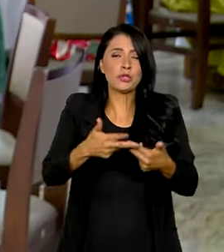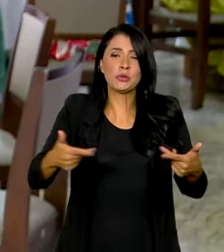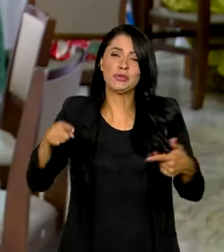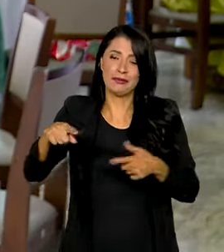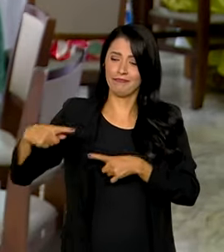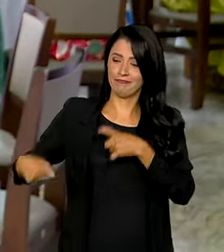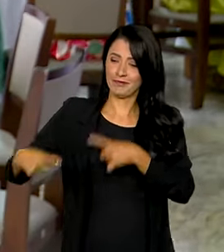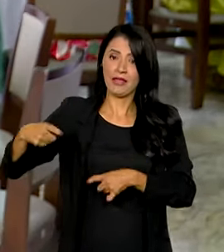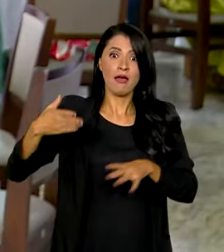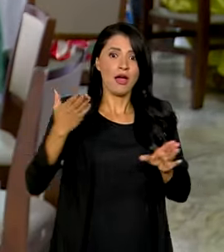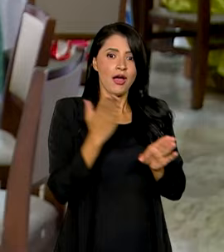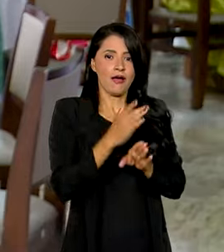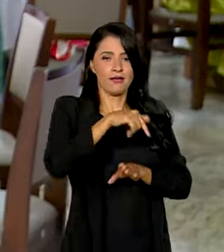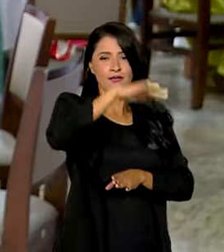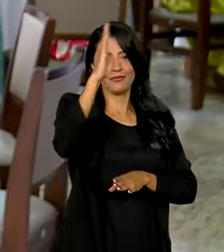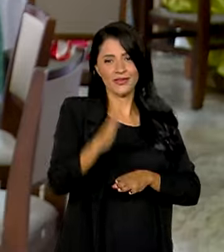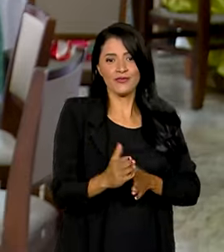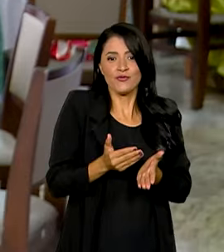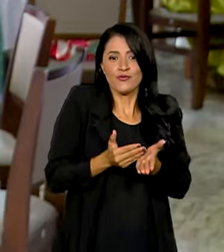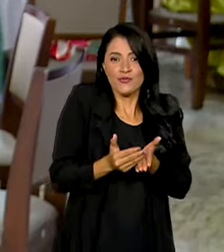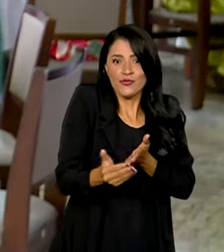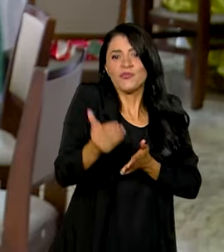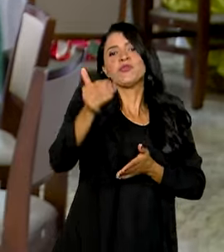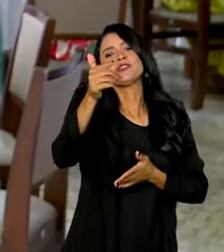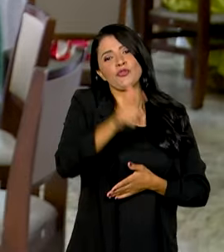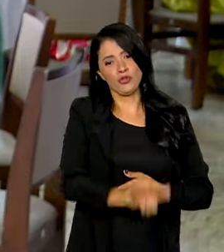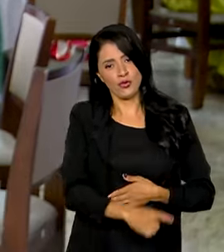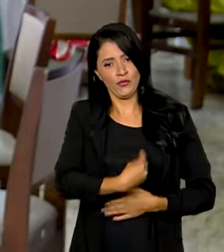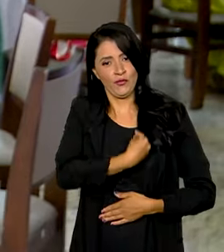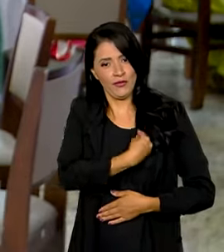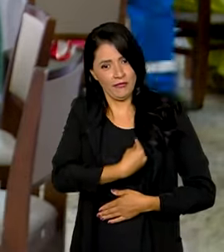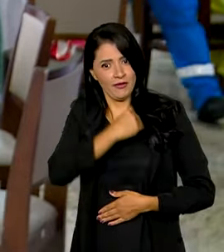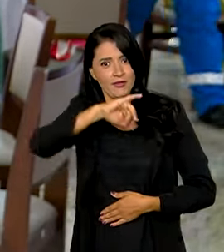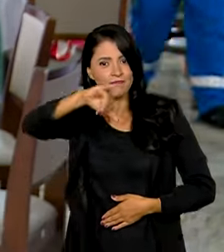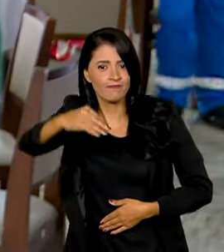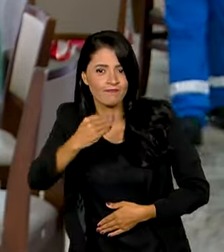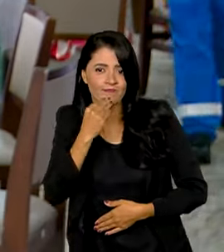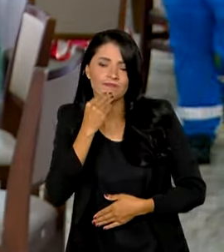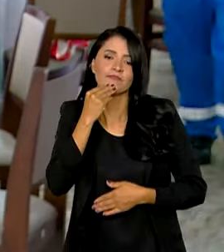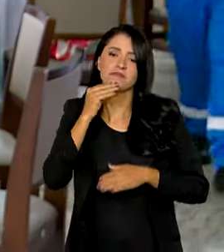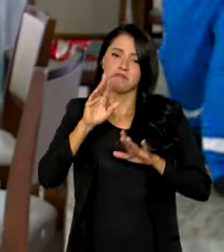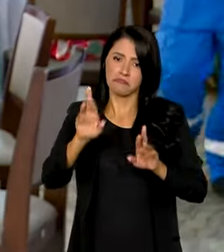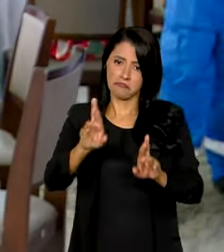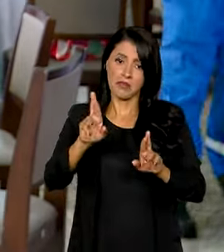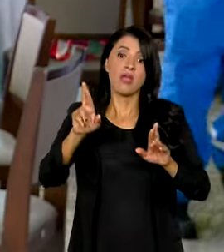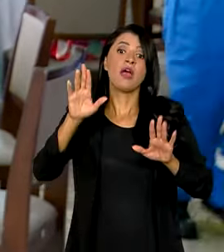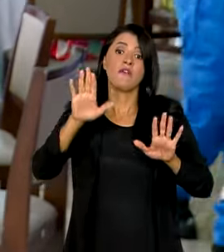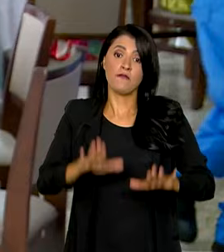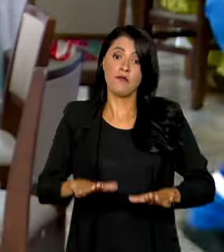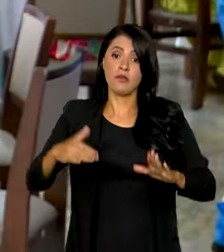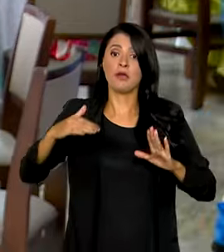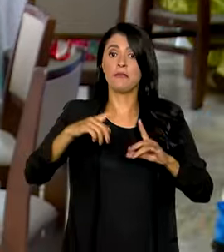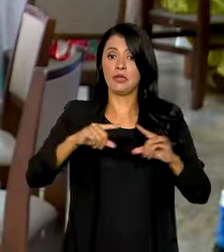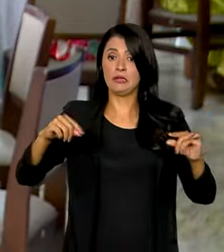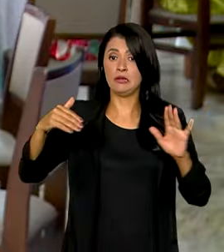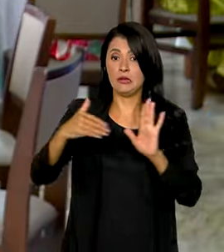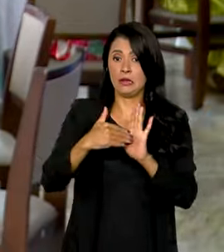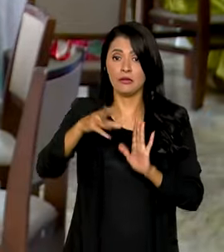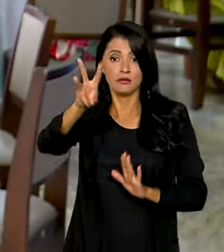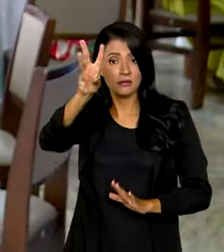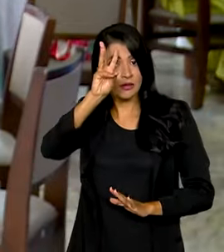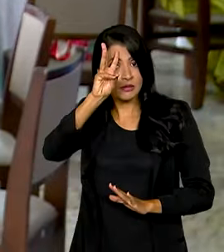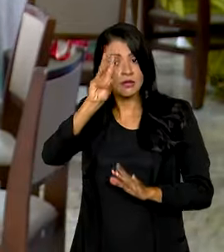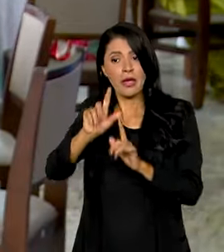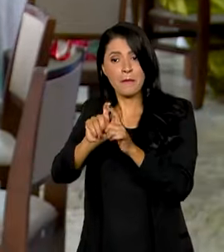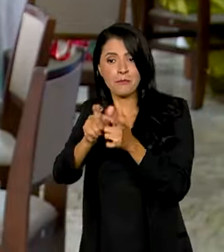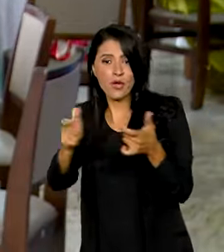Brasil uma nova chance de recomeçar. A expectativa é de que eles fiquem em Brasília até esta terça-feira. A maior